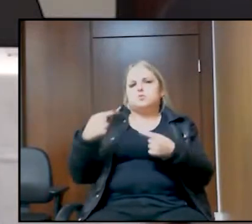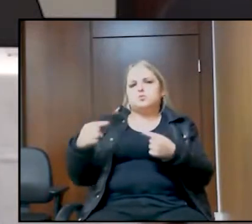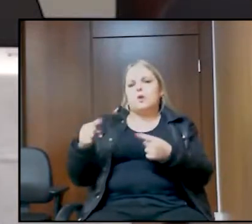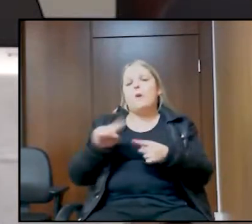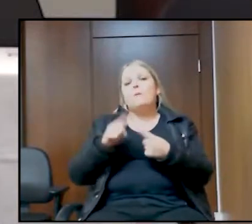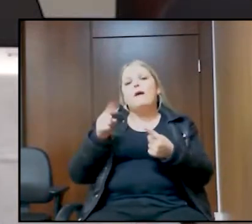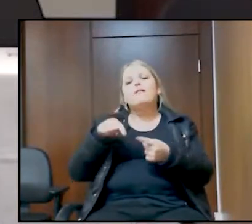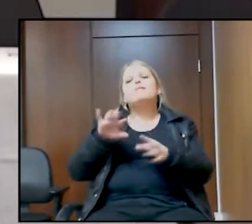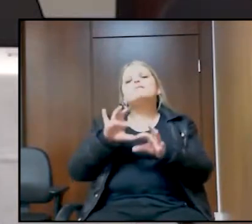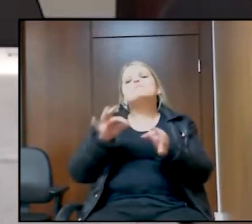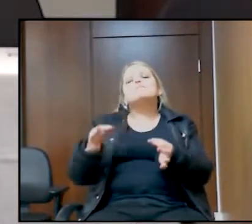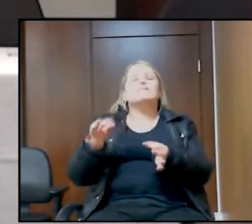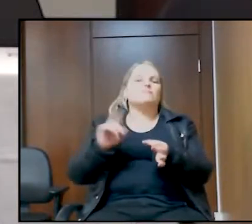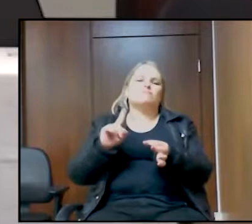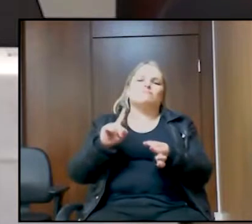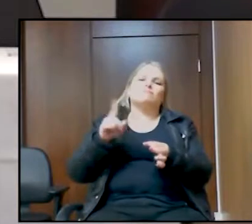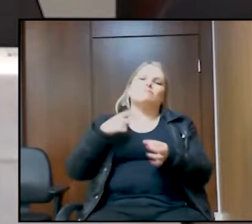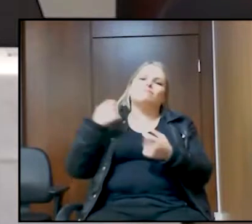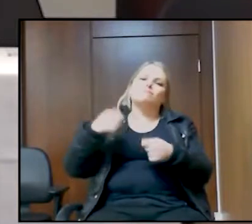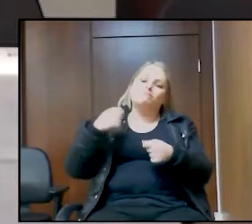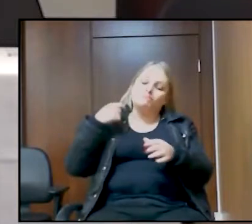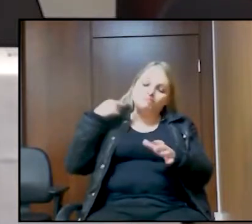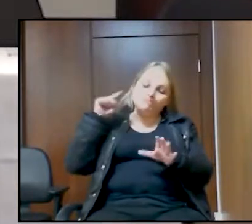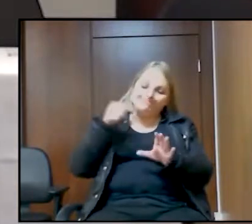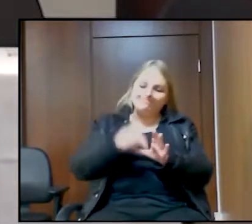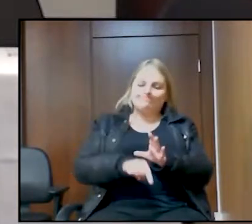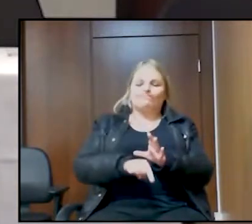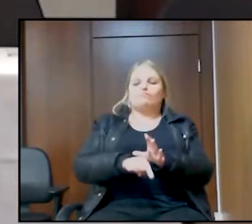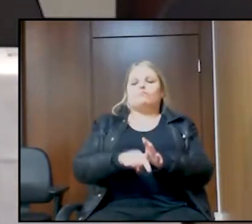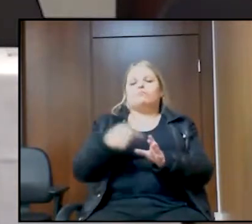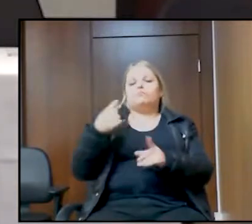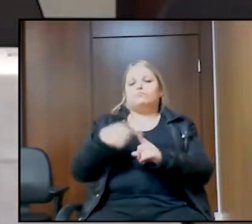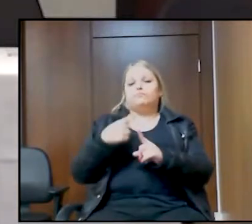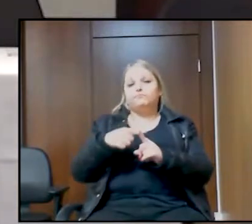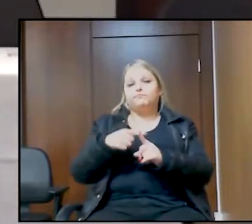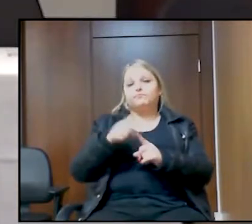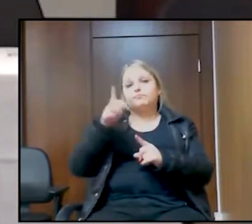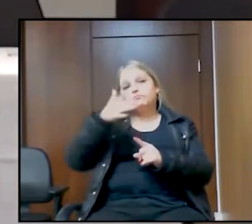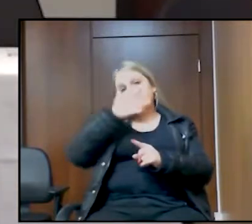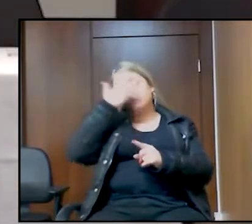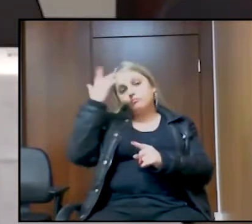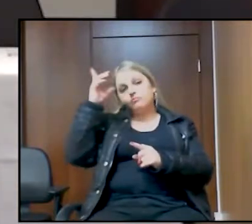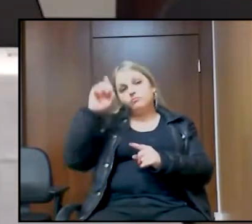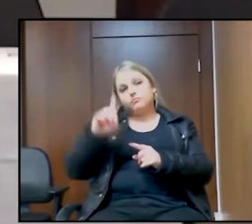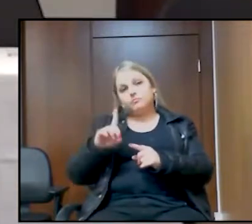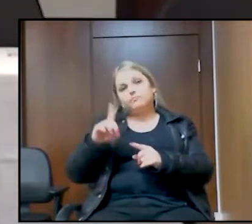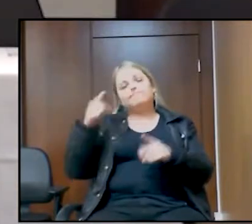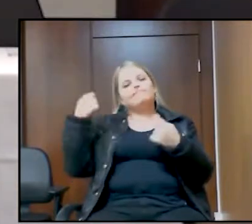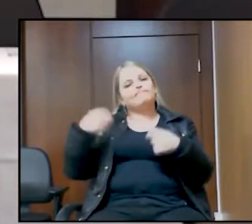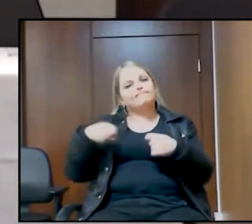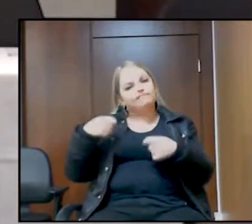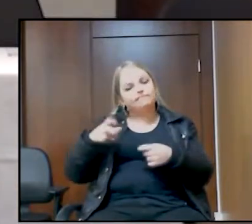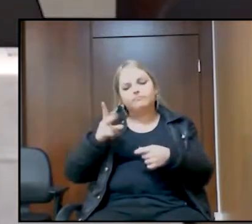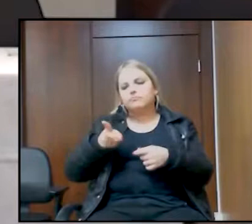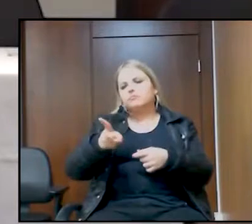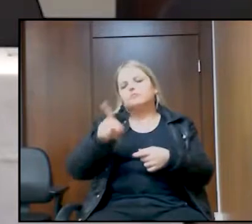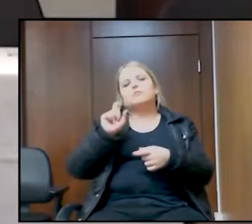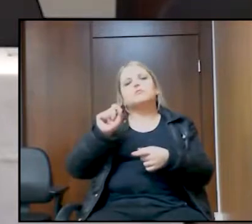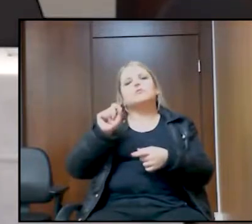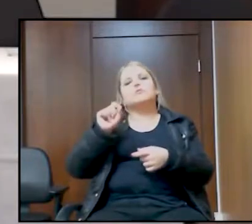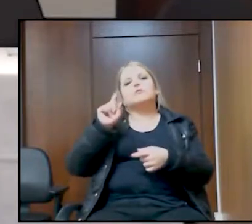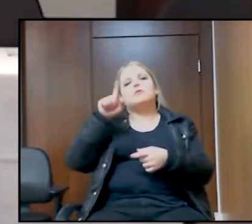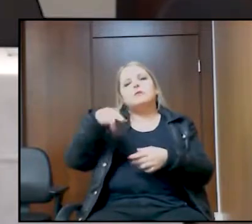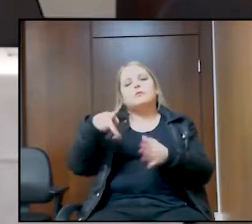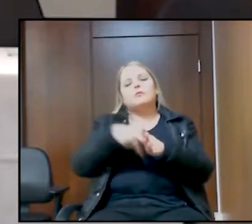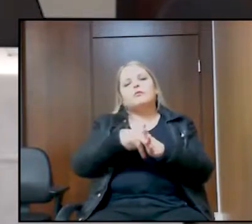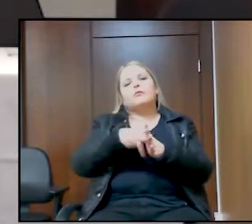isso. E não é só isso, sobretudo no aspecto de que a questão das pessoas com deficiência sempre esteve no rol do